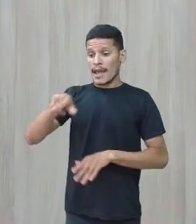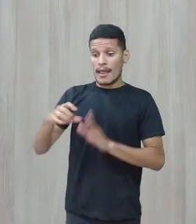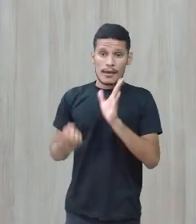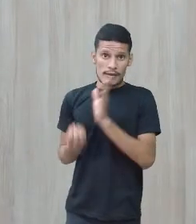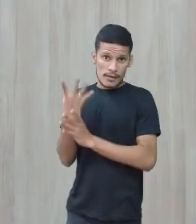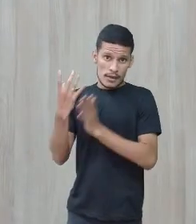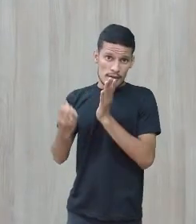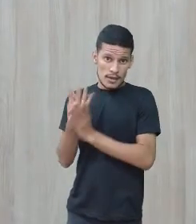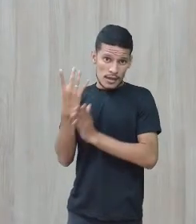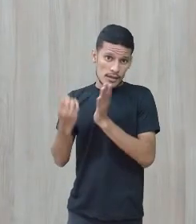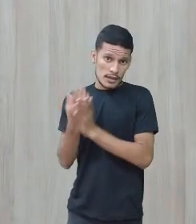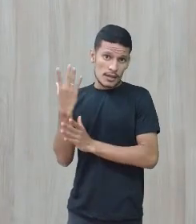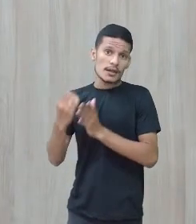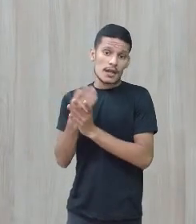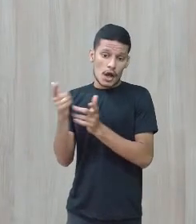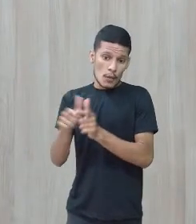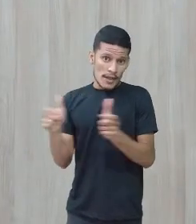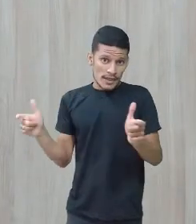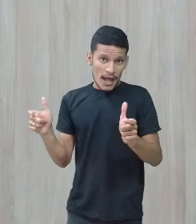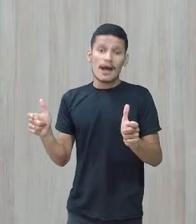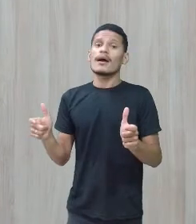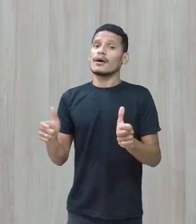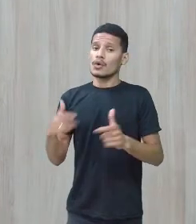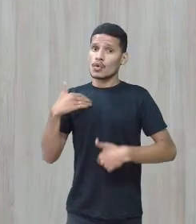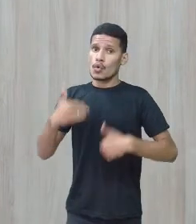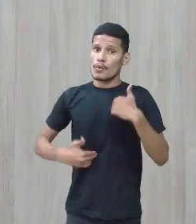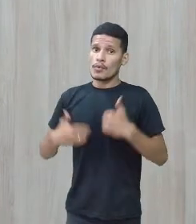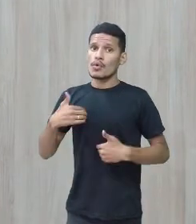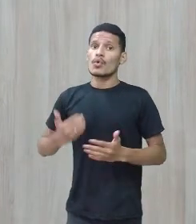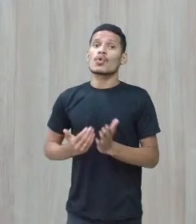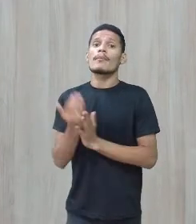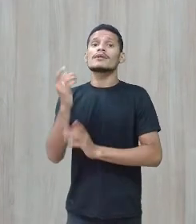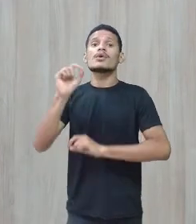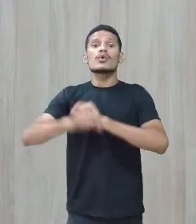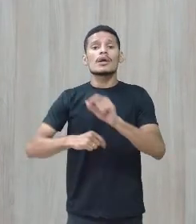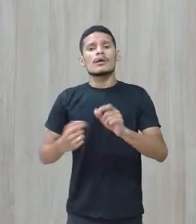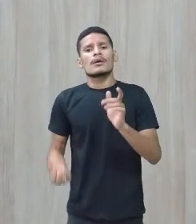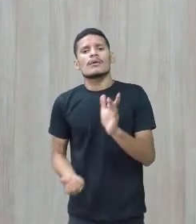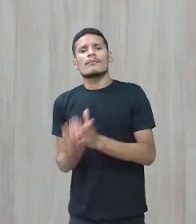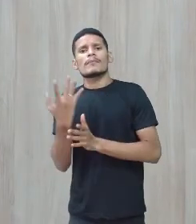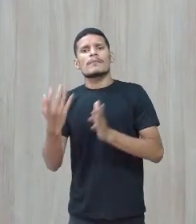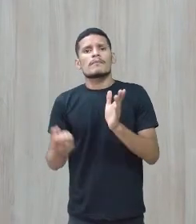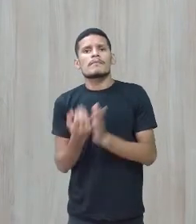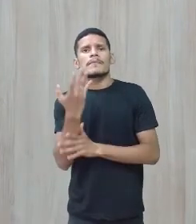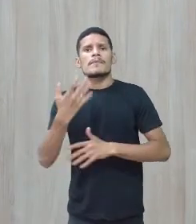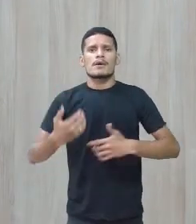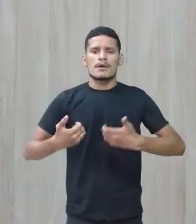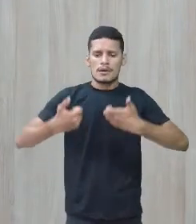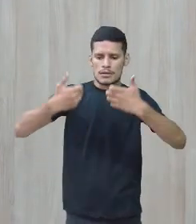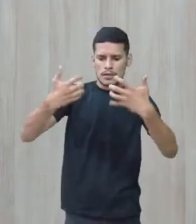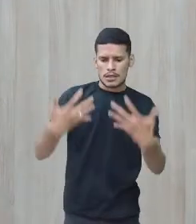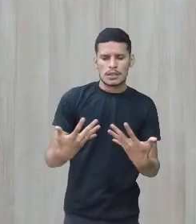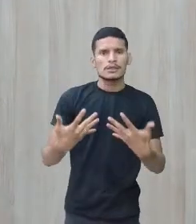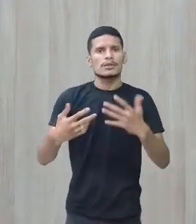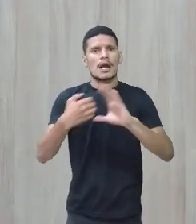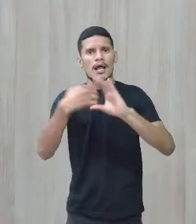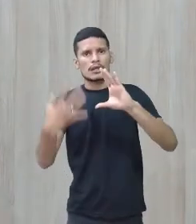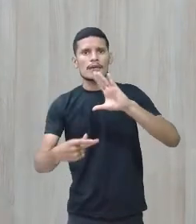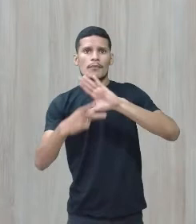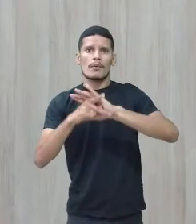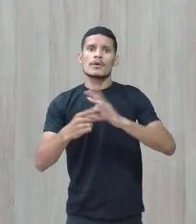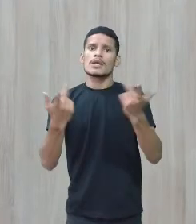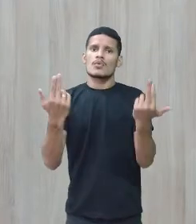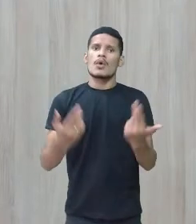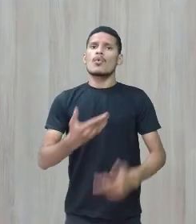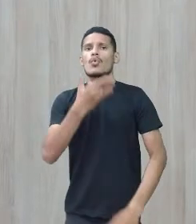começa a aumentar essa dosagem, o corpo dela vai começar a produzir essas características, como eu já disse, que socialmente